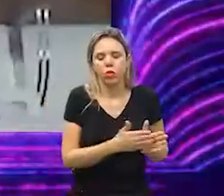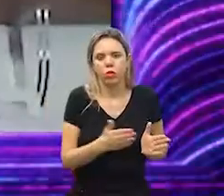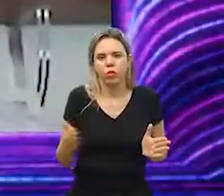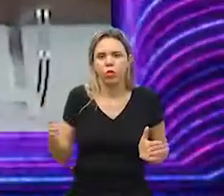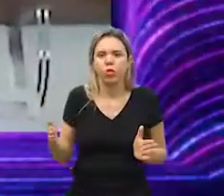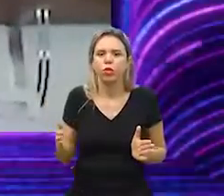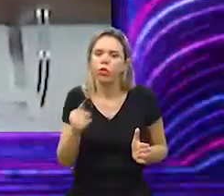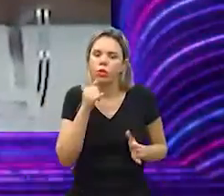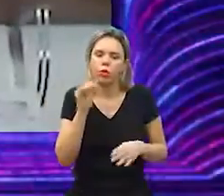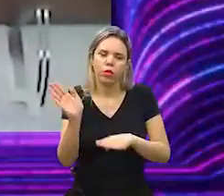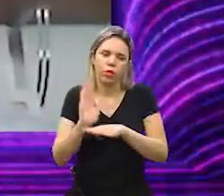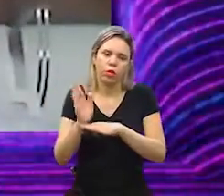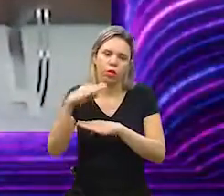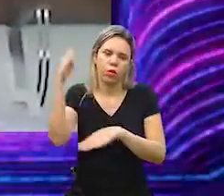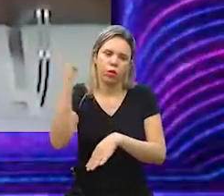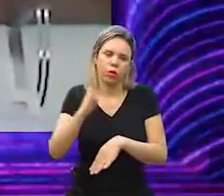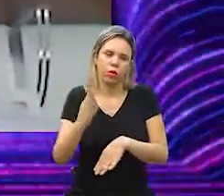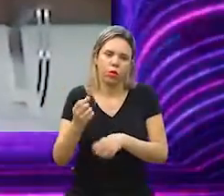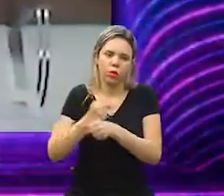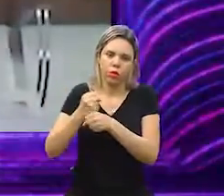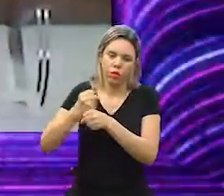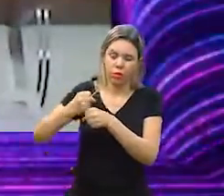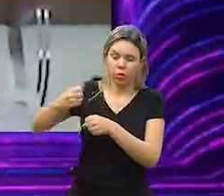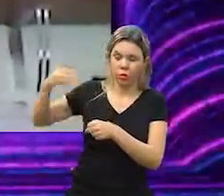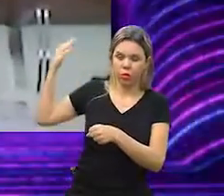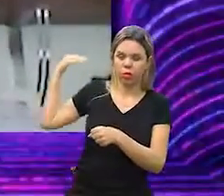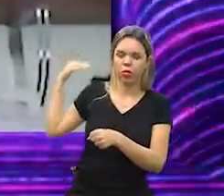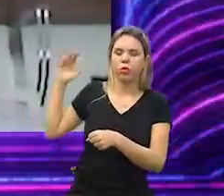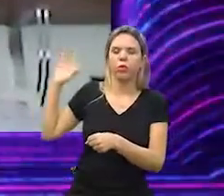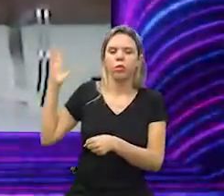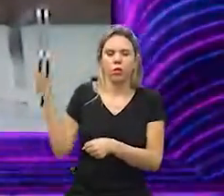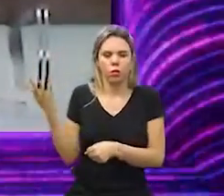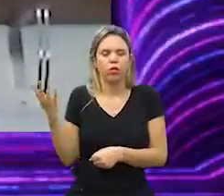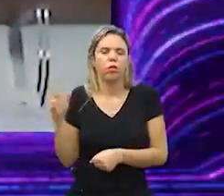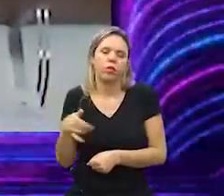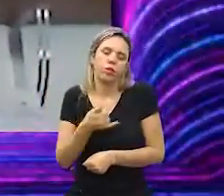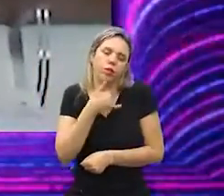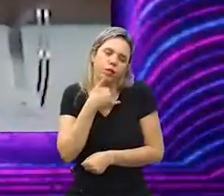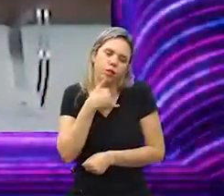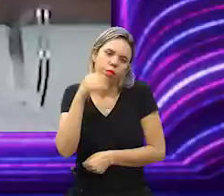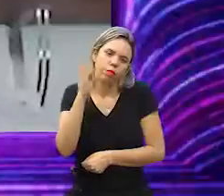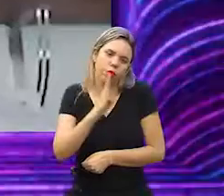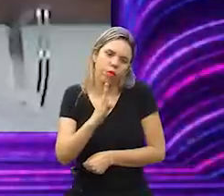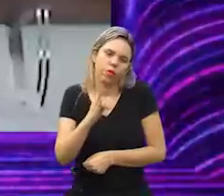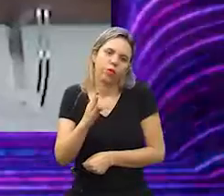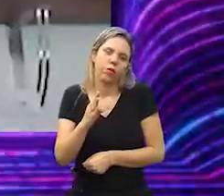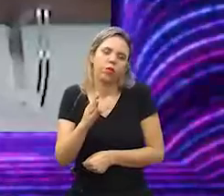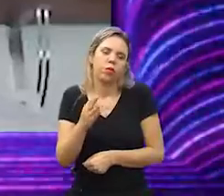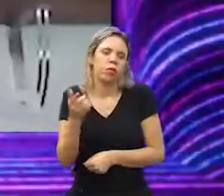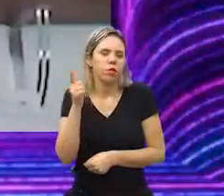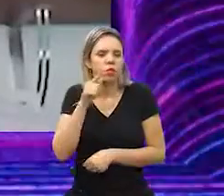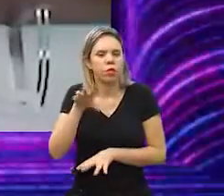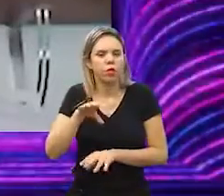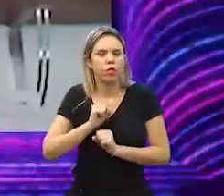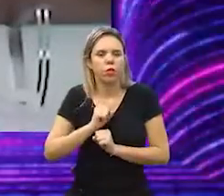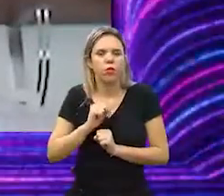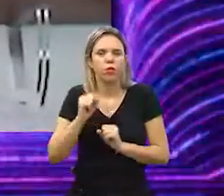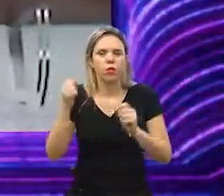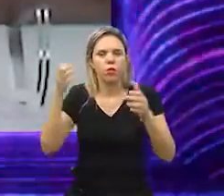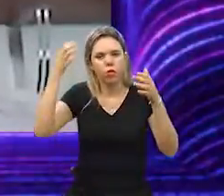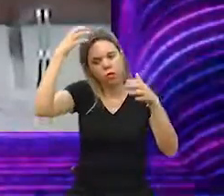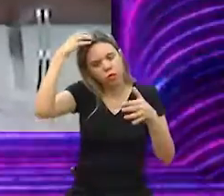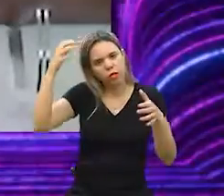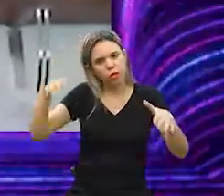disso com o cinema nacional algumas décadas atrás, né? Então, infelizmente no Brasil, até pela nossa herança colonial